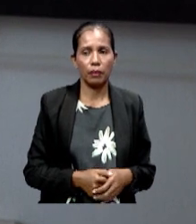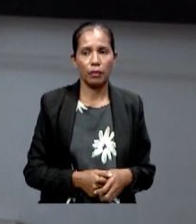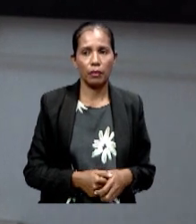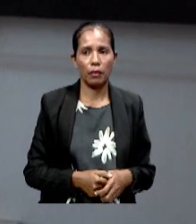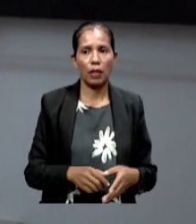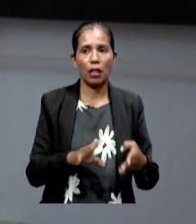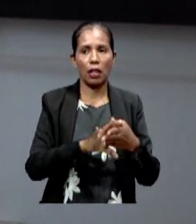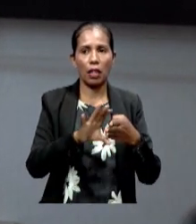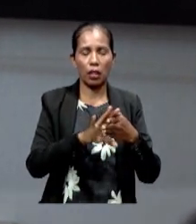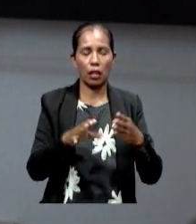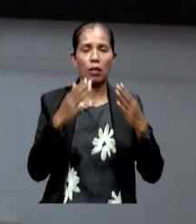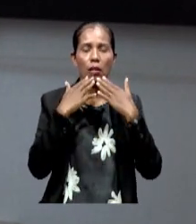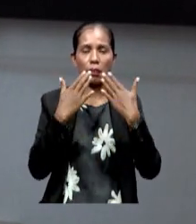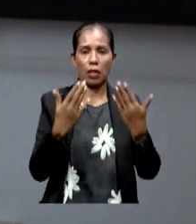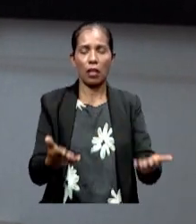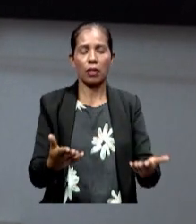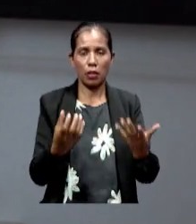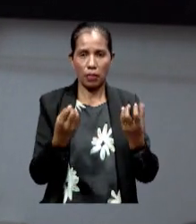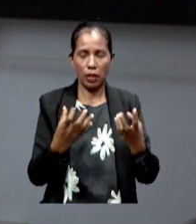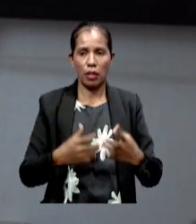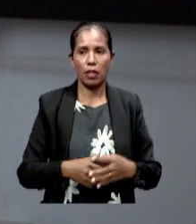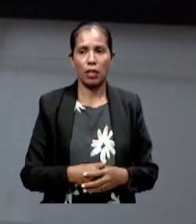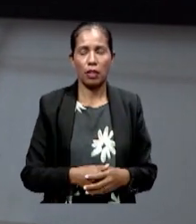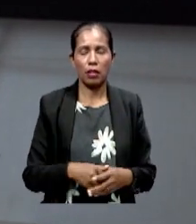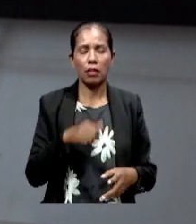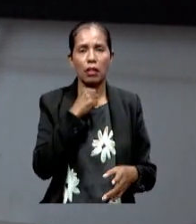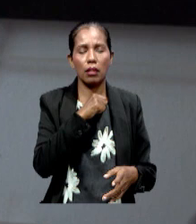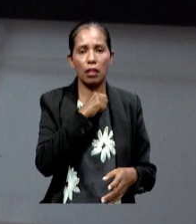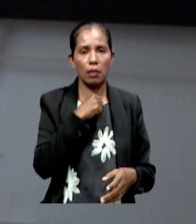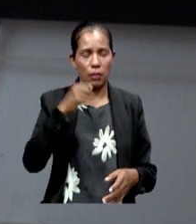Carta de agradecimento. Santo Padre